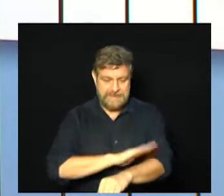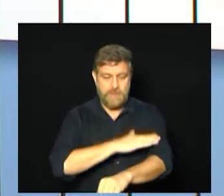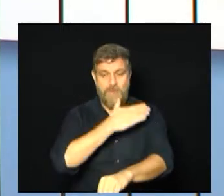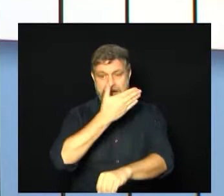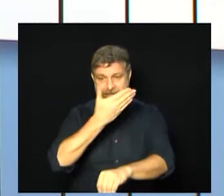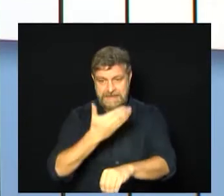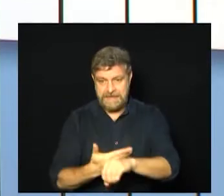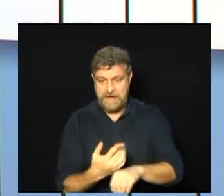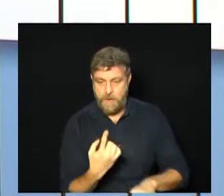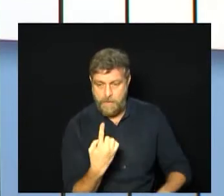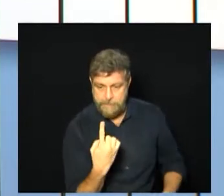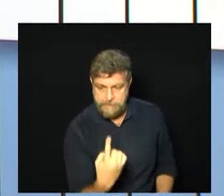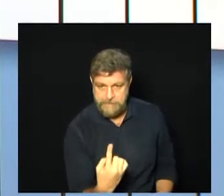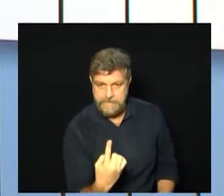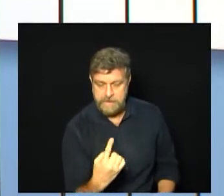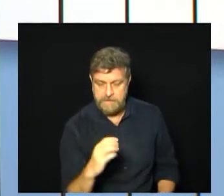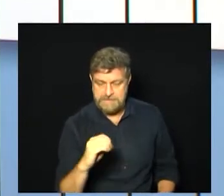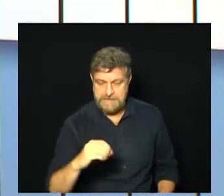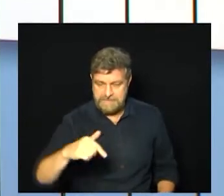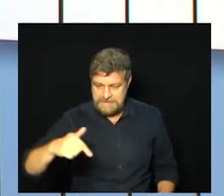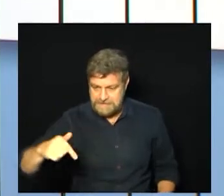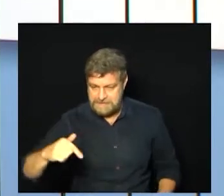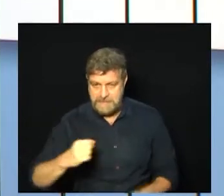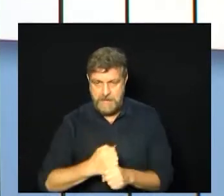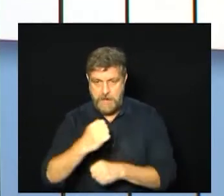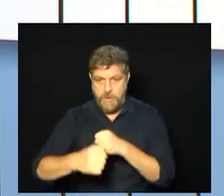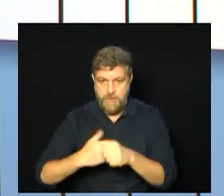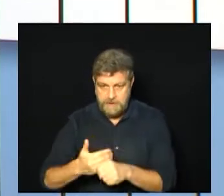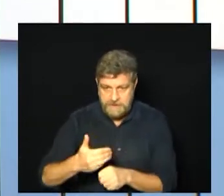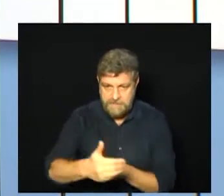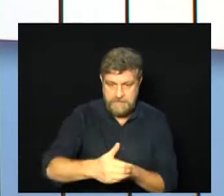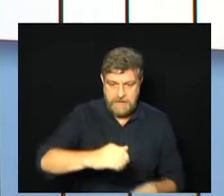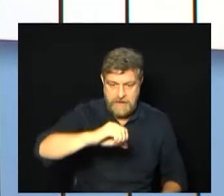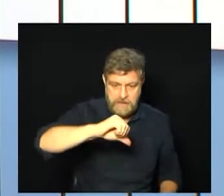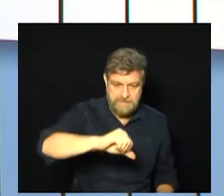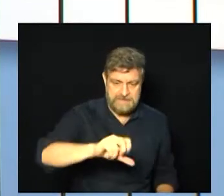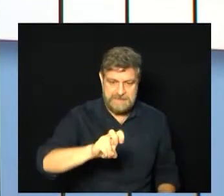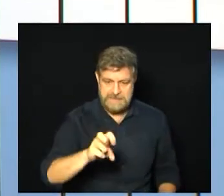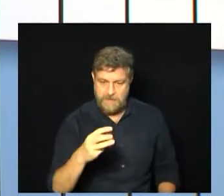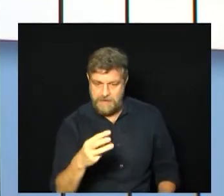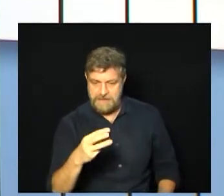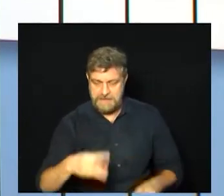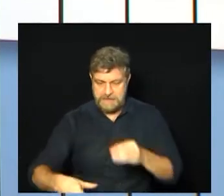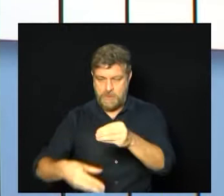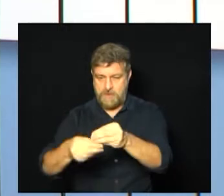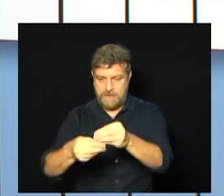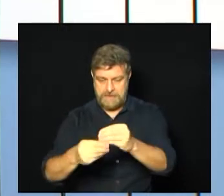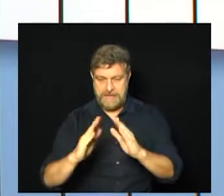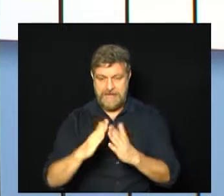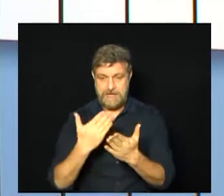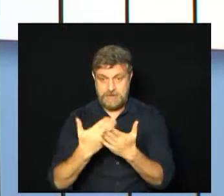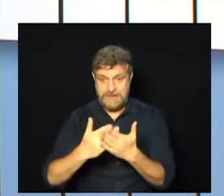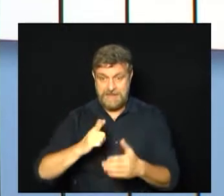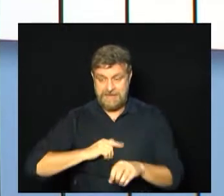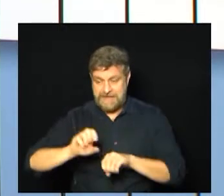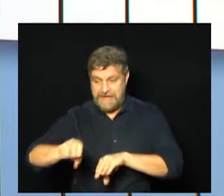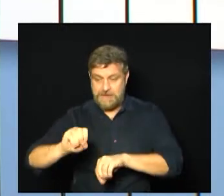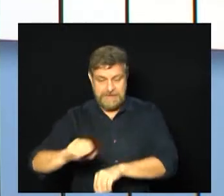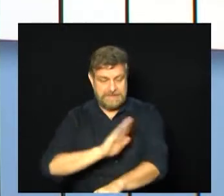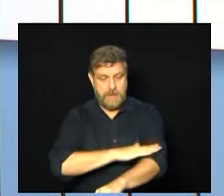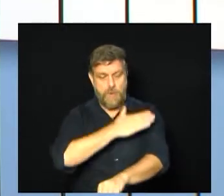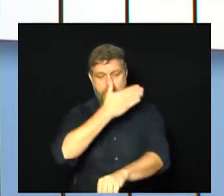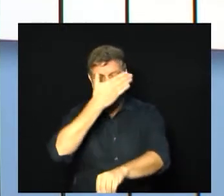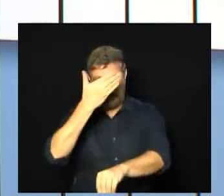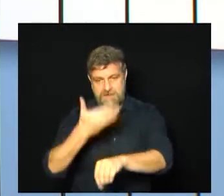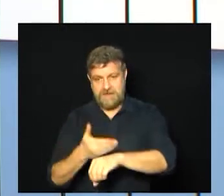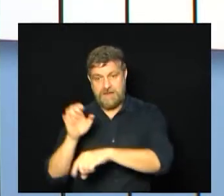São 1.077 e o ano que vem serão mais 953 unidades que vão ter o ensino integral em